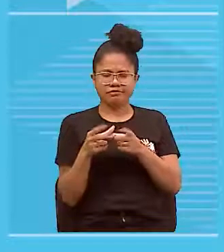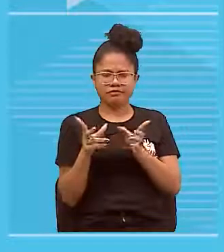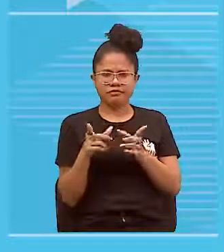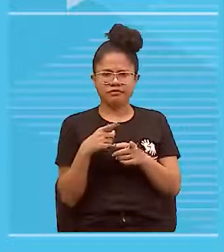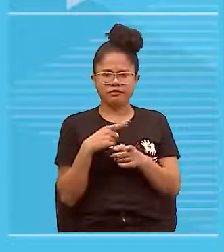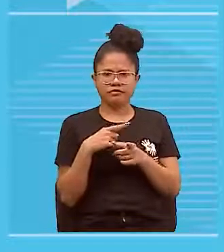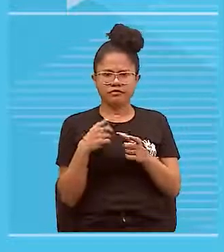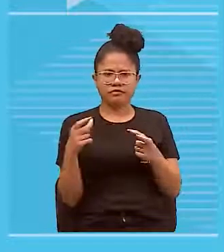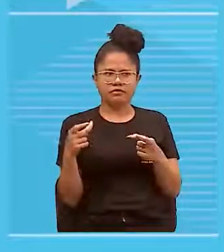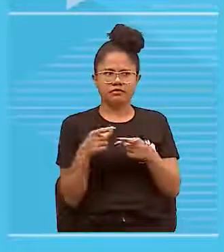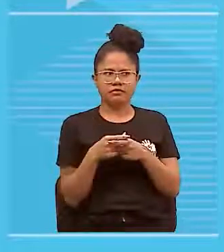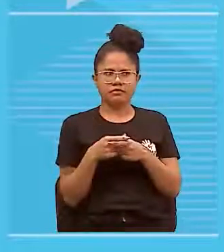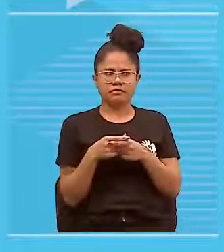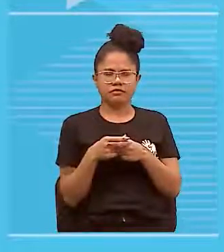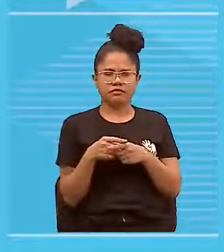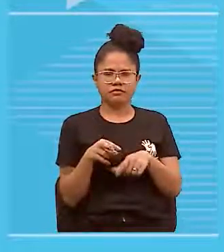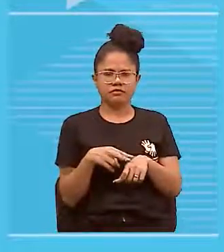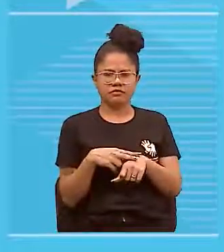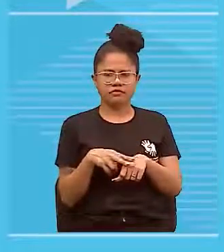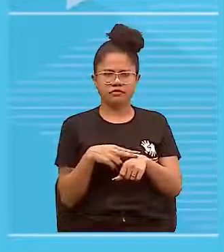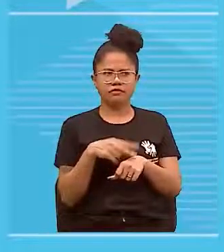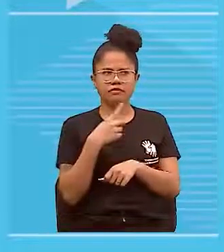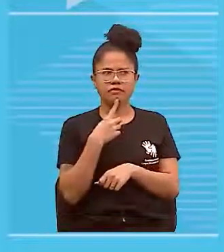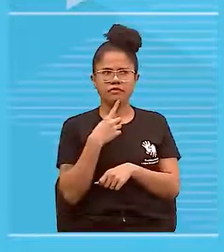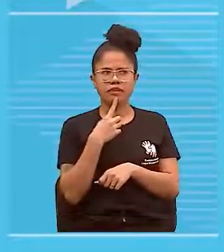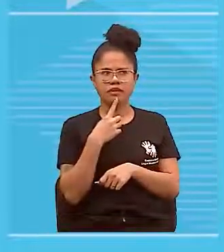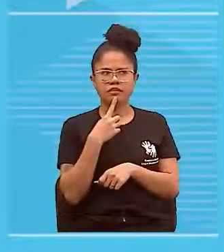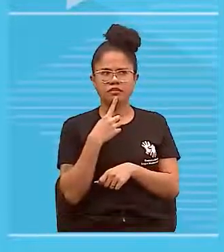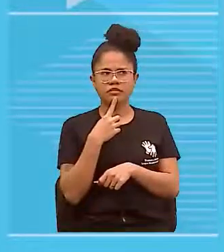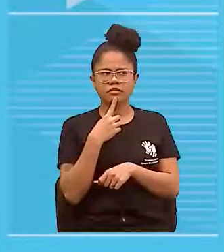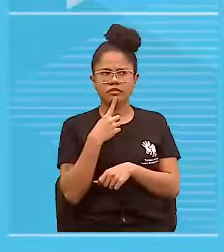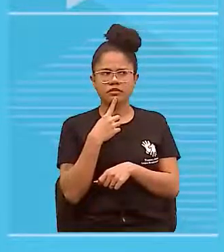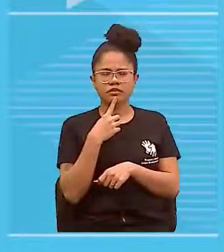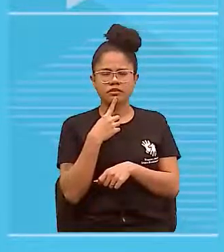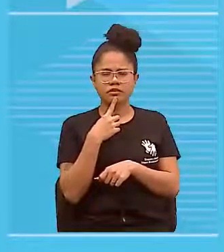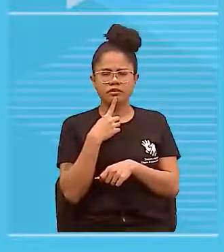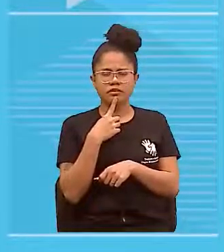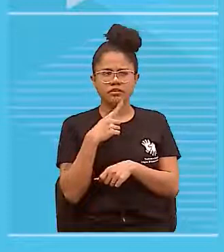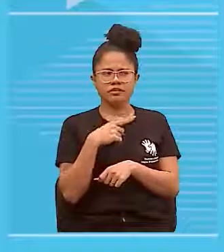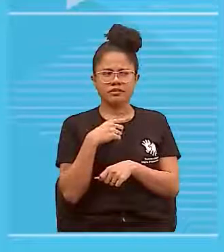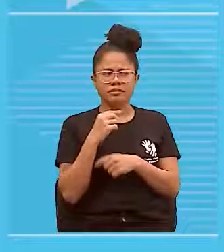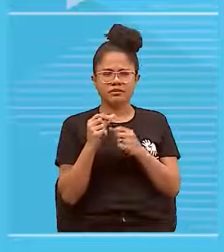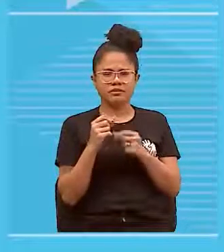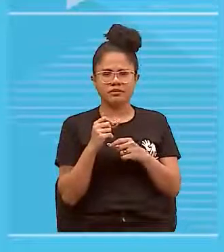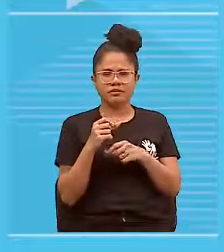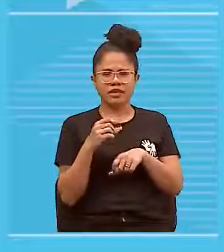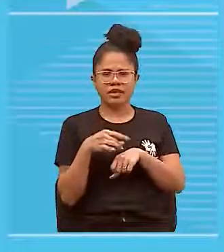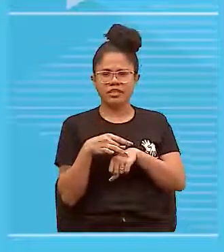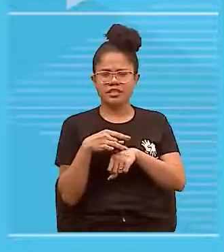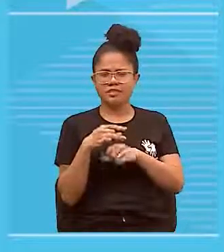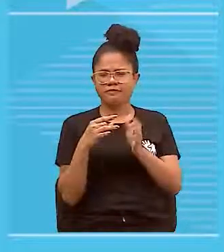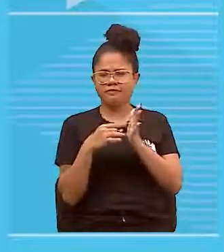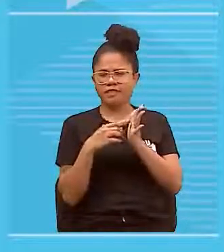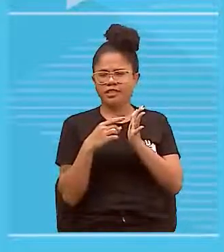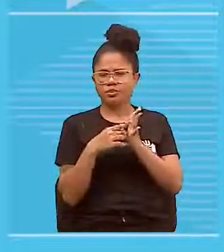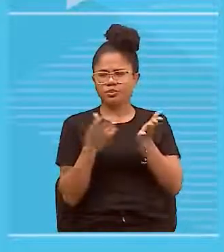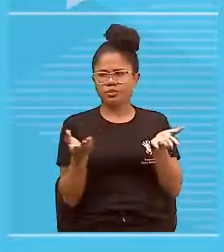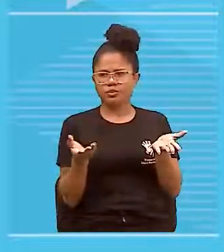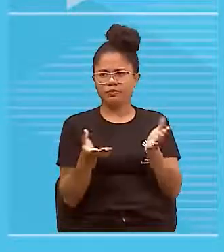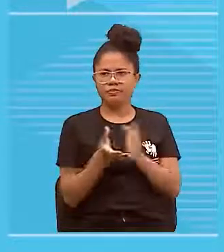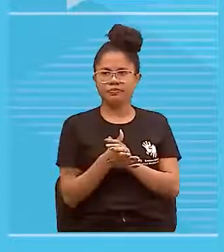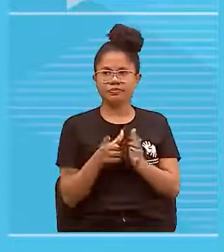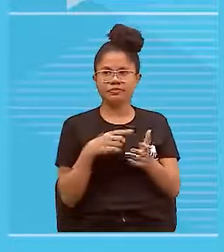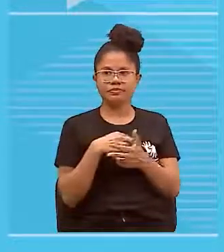é pequeno, verde com vermelho. Tem um que parece que é de vidro, assim, bem compridinho. Olha, tem muita espécie. Por isso que a